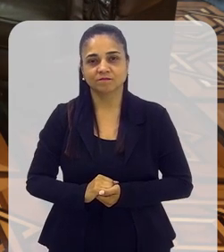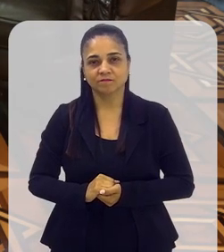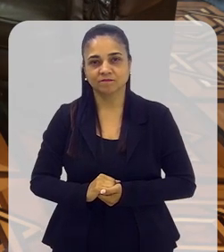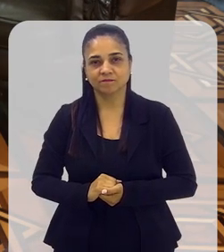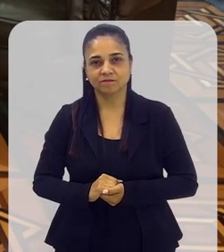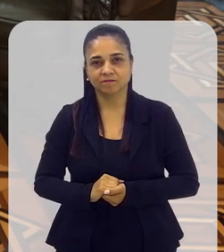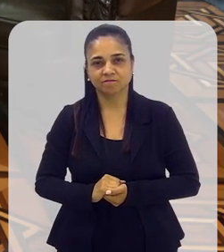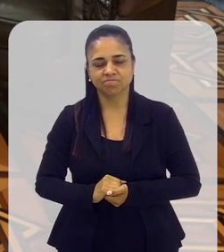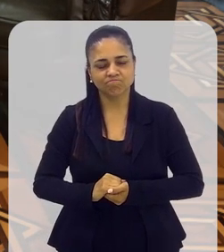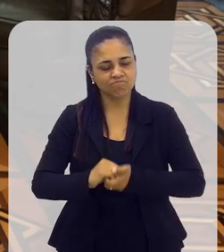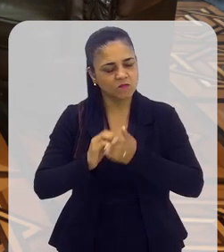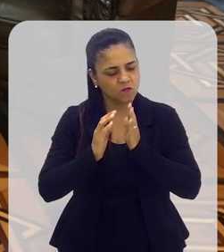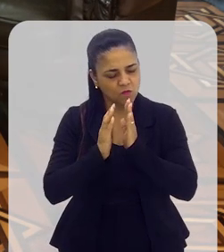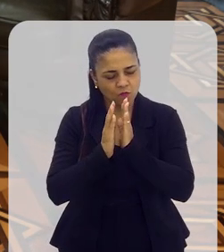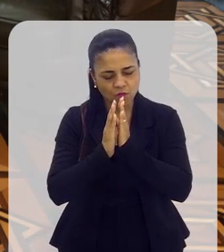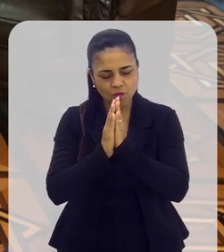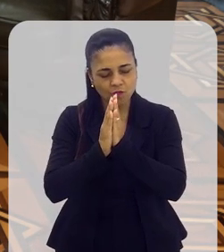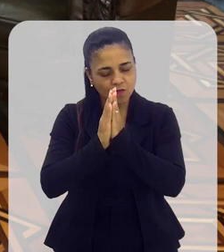Em